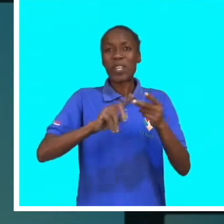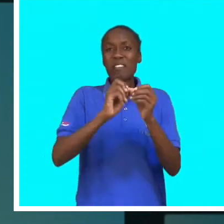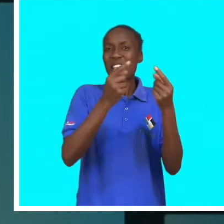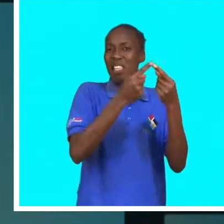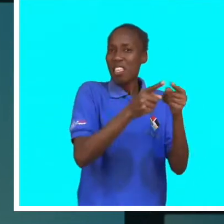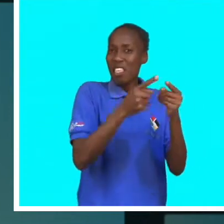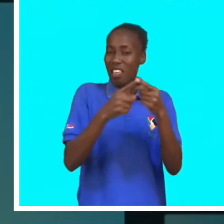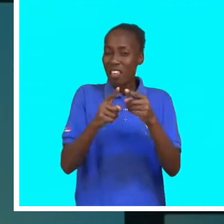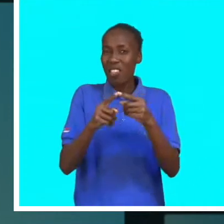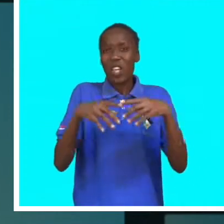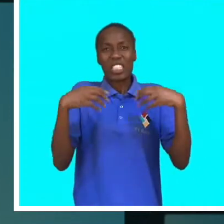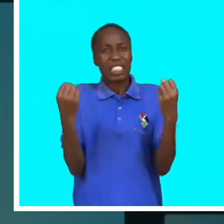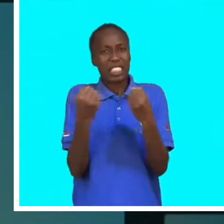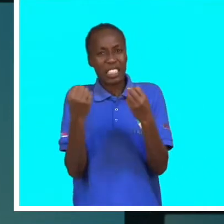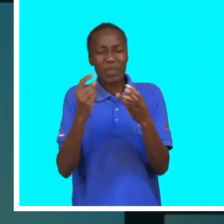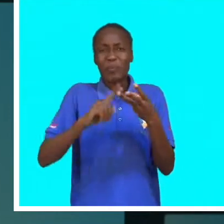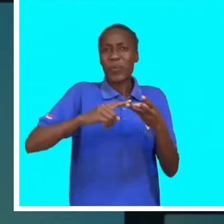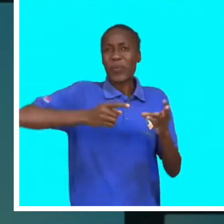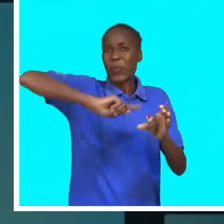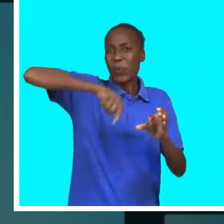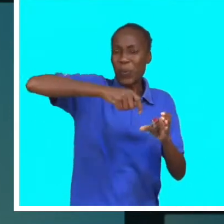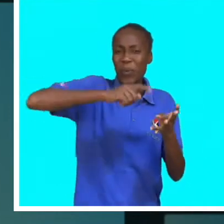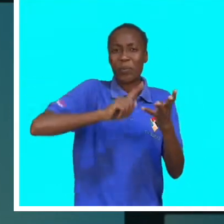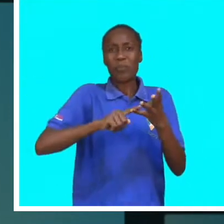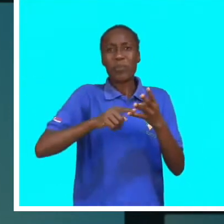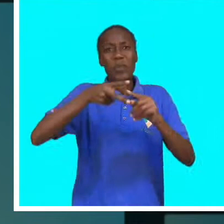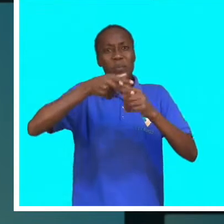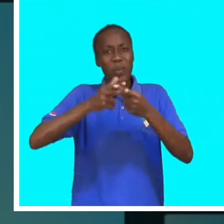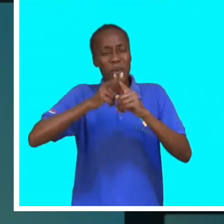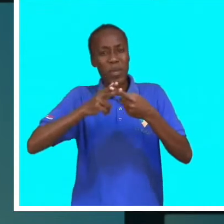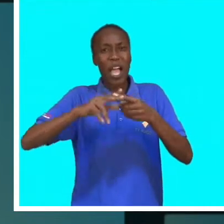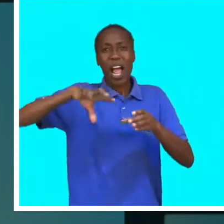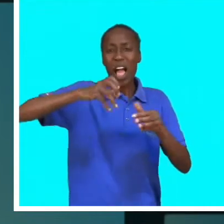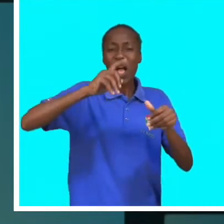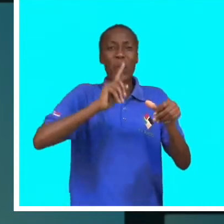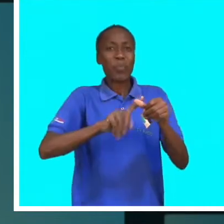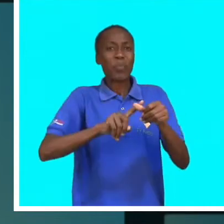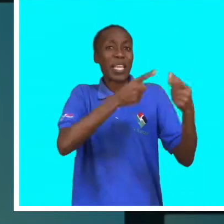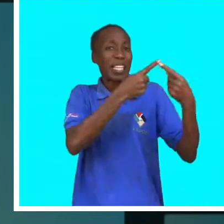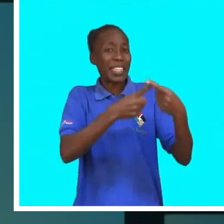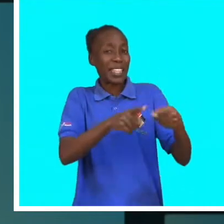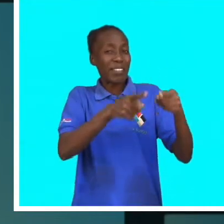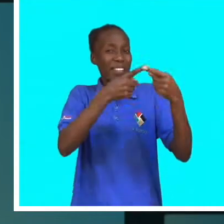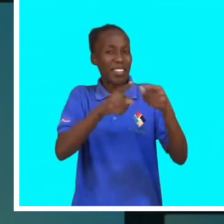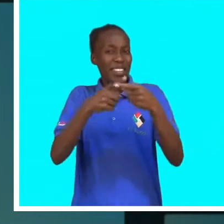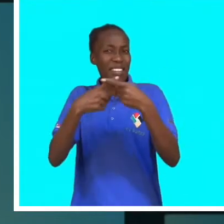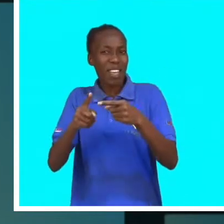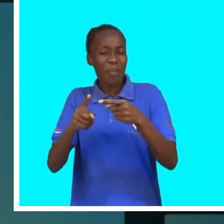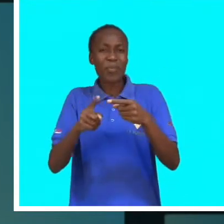civil, refrigeração, culinária, canalização, reparação de montagem de computadores,